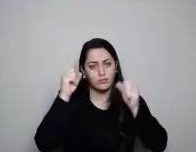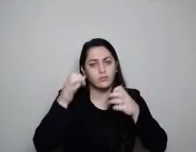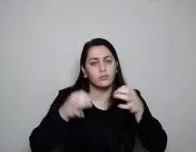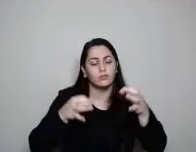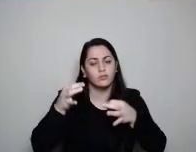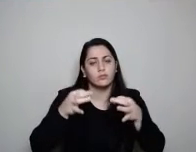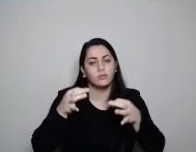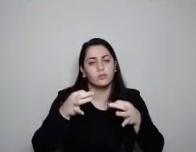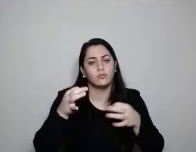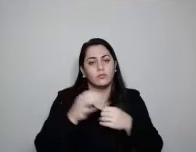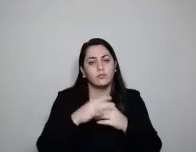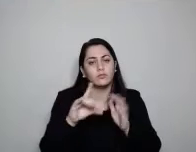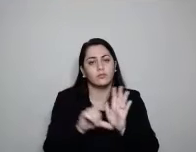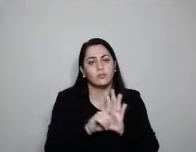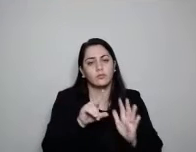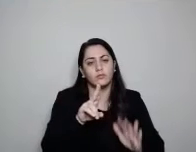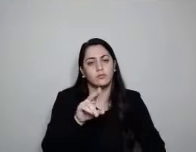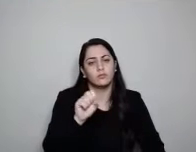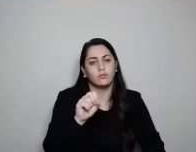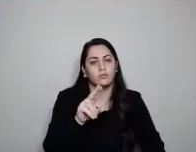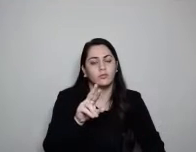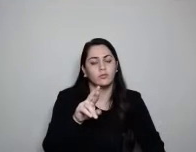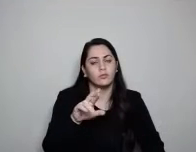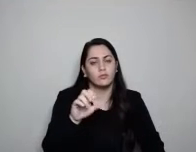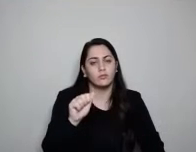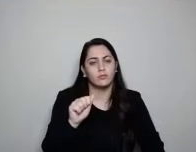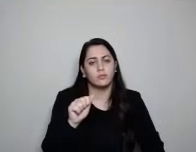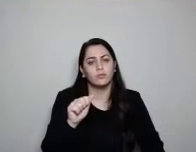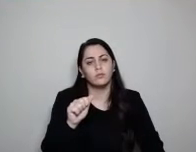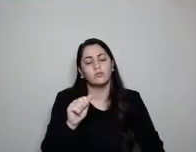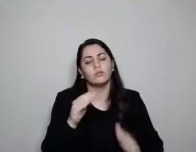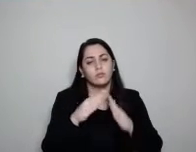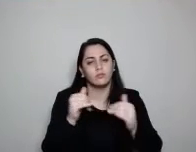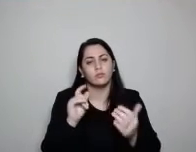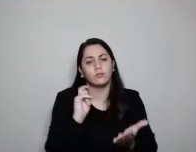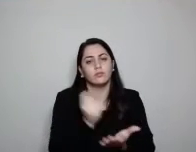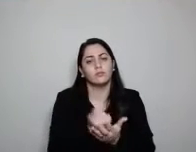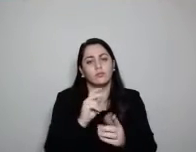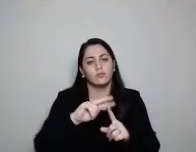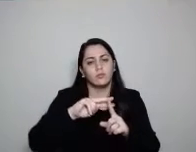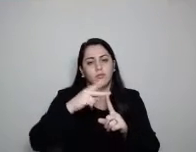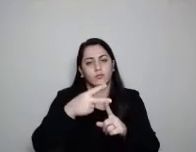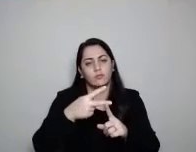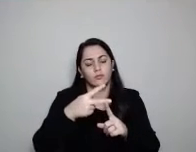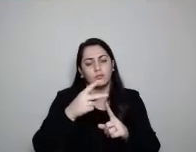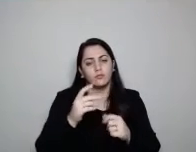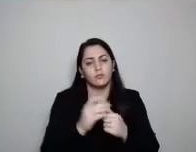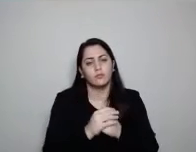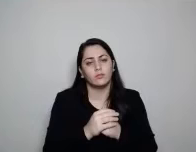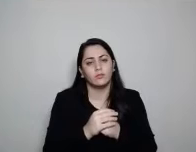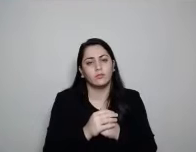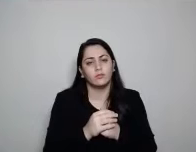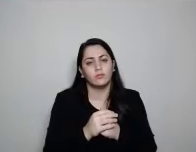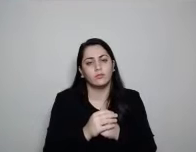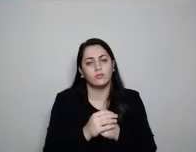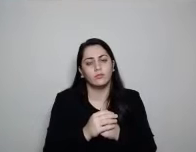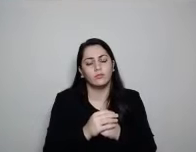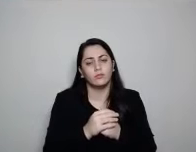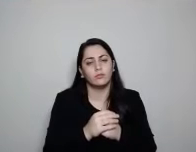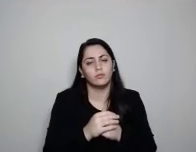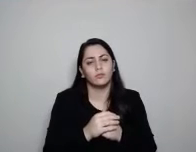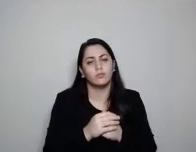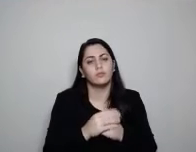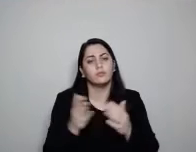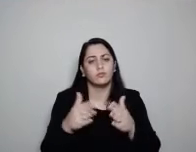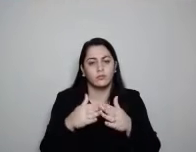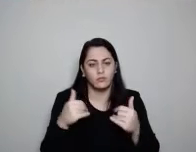lei de usura em ocorrência devido à repetição do indébito em dobro, sucumbência mantida nos termos da sentença, apelações cíveis conhecidas